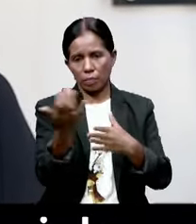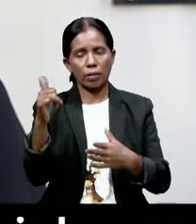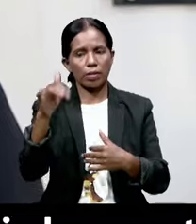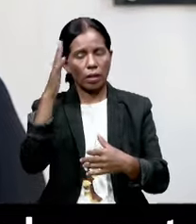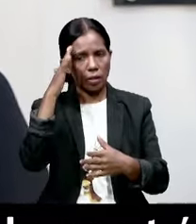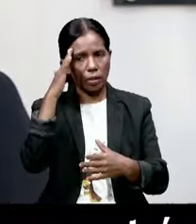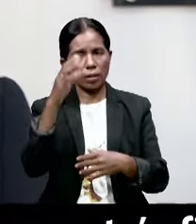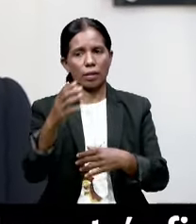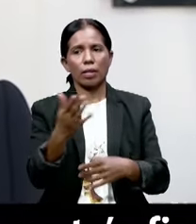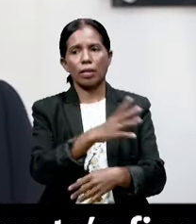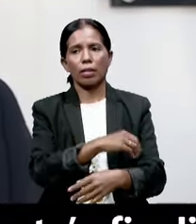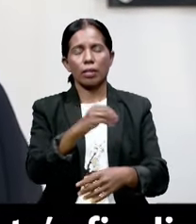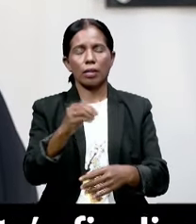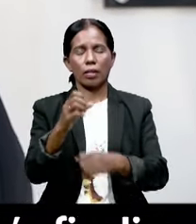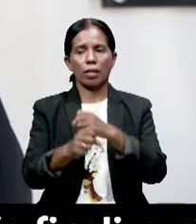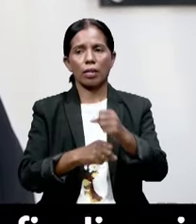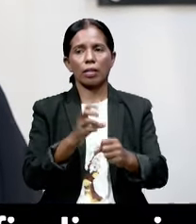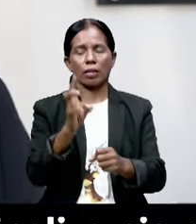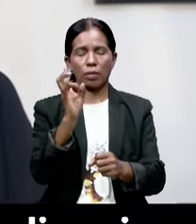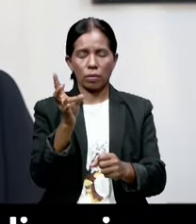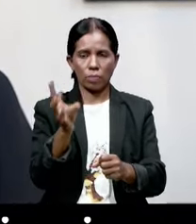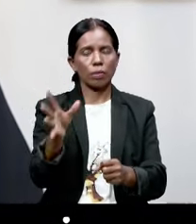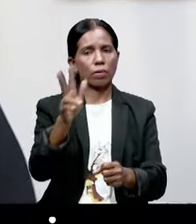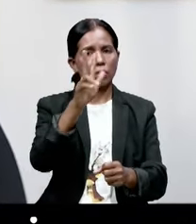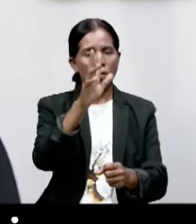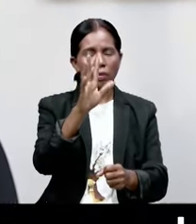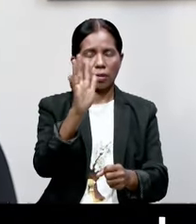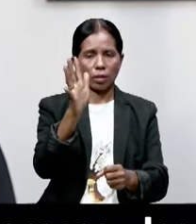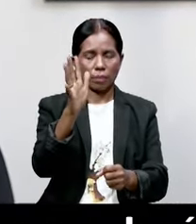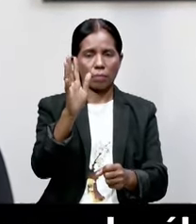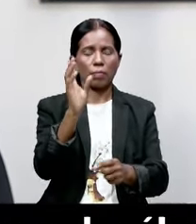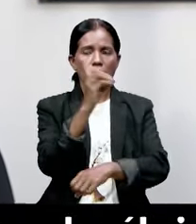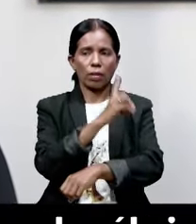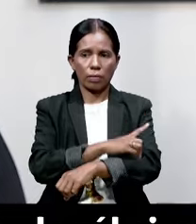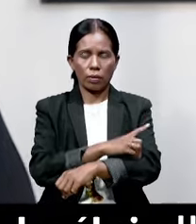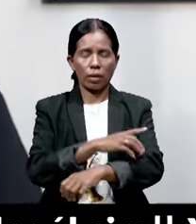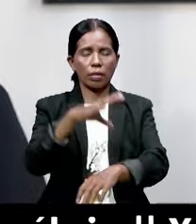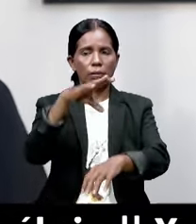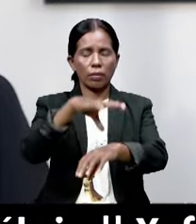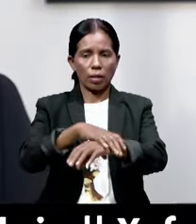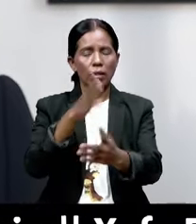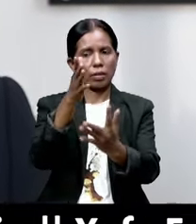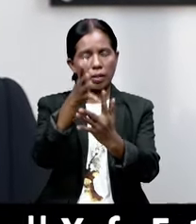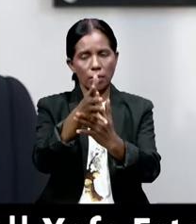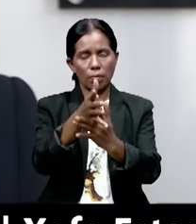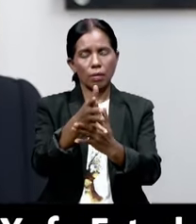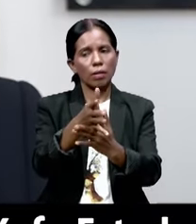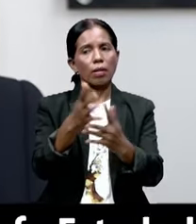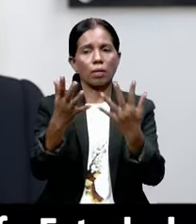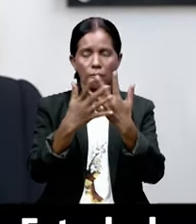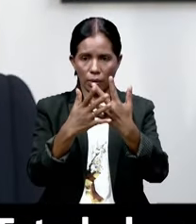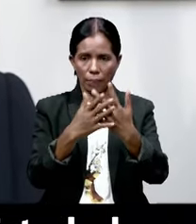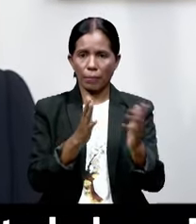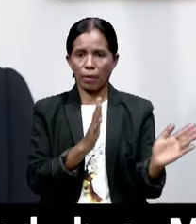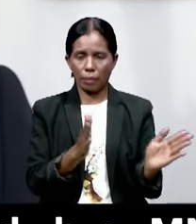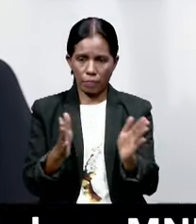bem que daqui a 60 dias, 65 dias, para atuar a detenção provisória. O processo será atuar